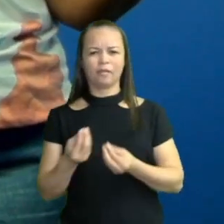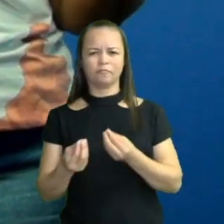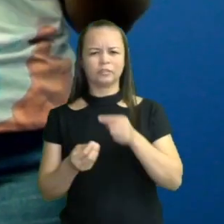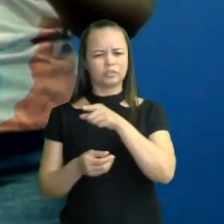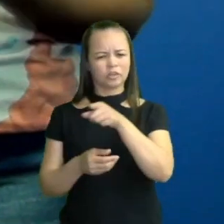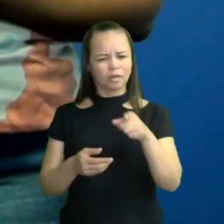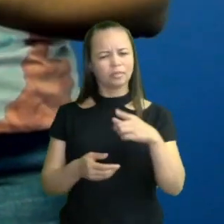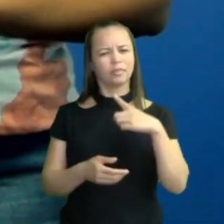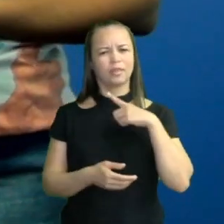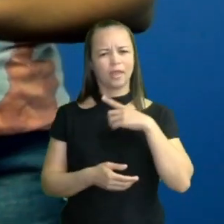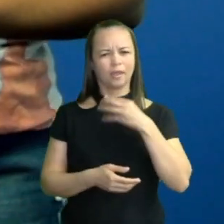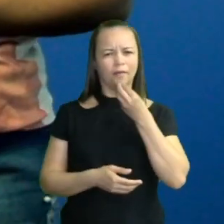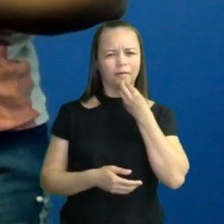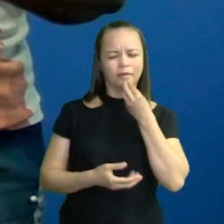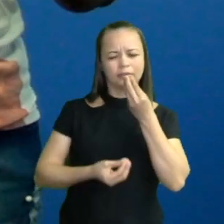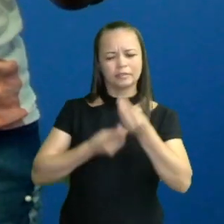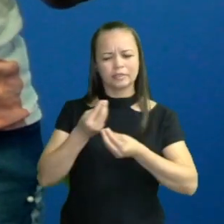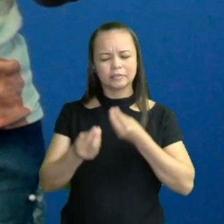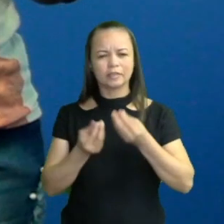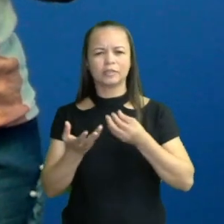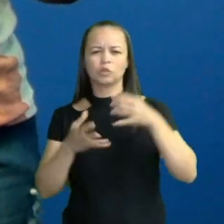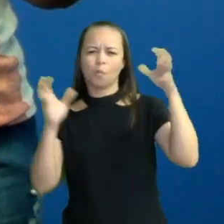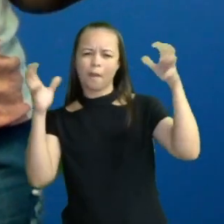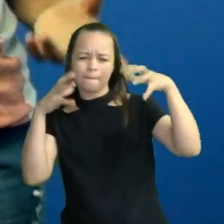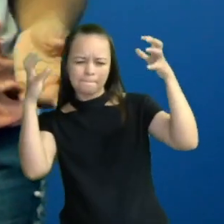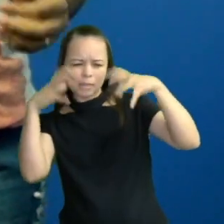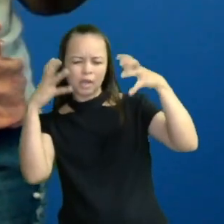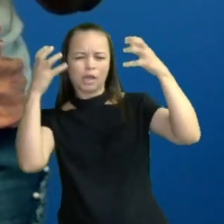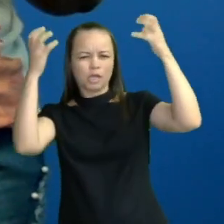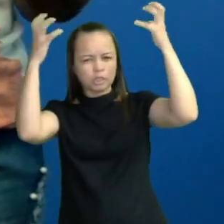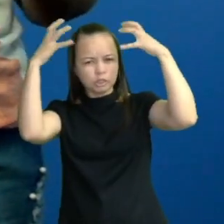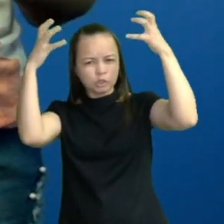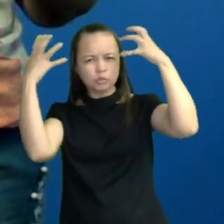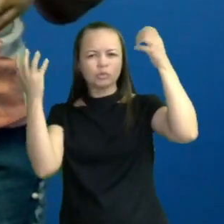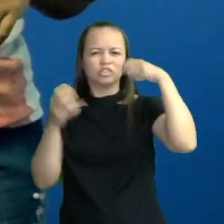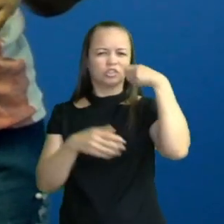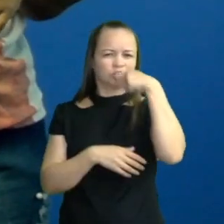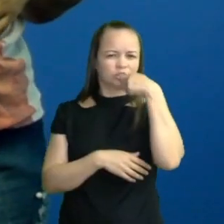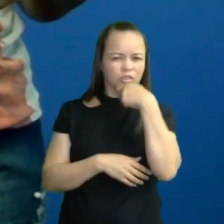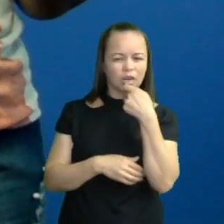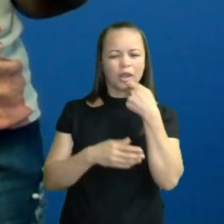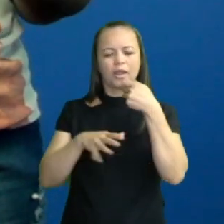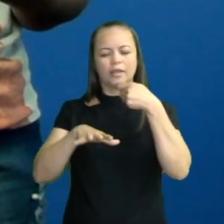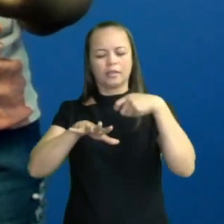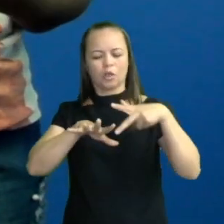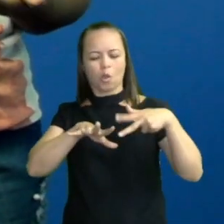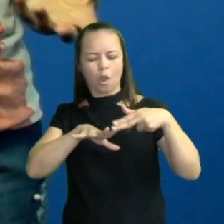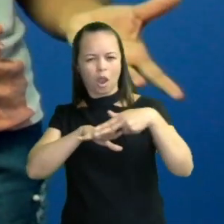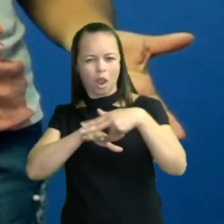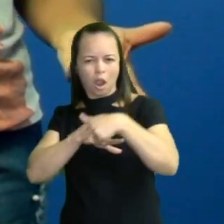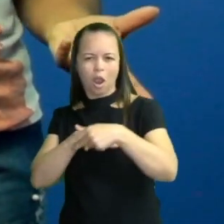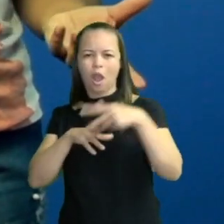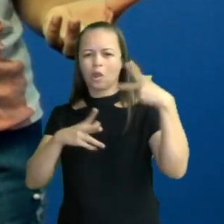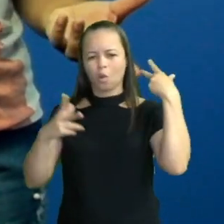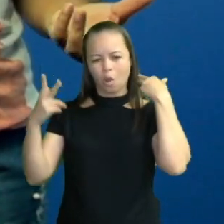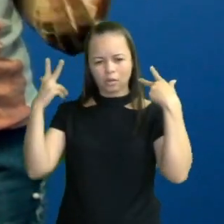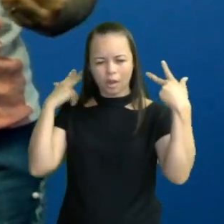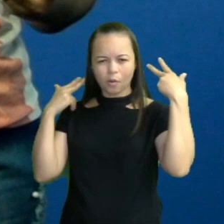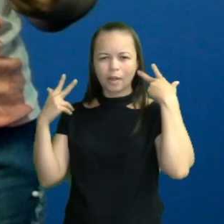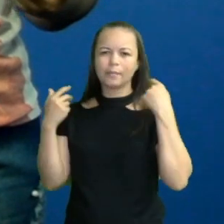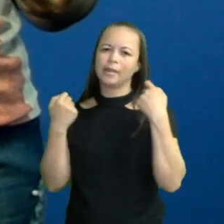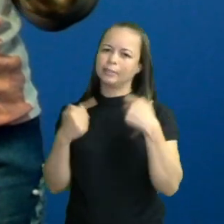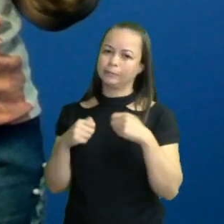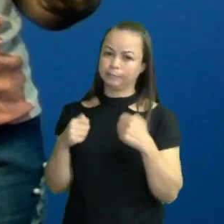de manter a higiene pessoal? Tomar banho, escovar o dente, cortar as unhas, cortar o cabelo se precisar,